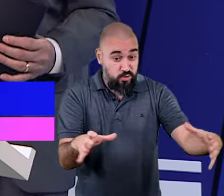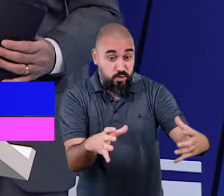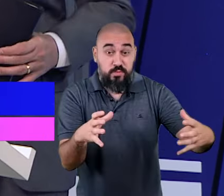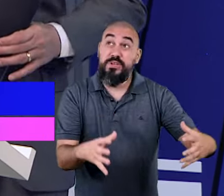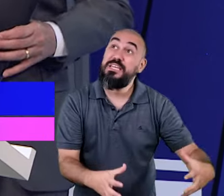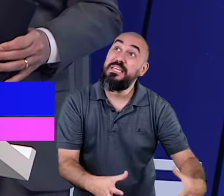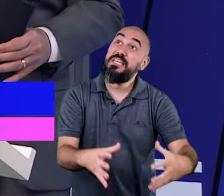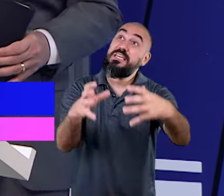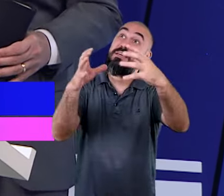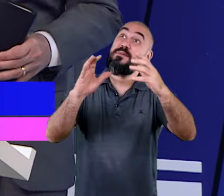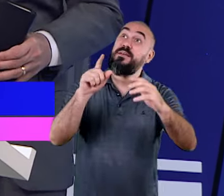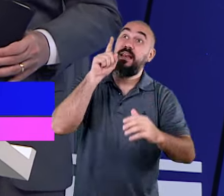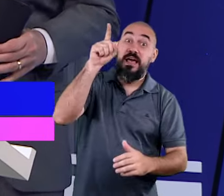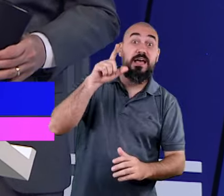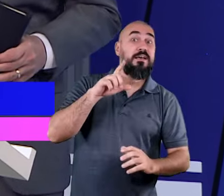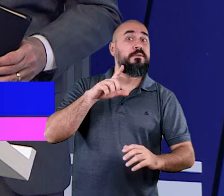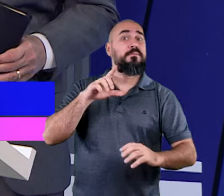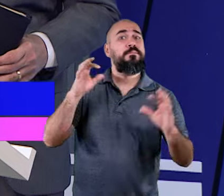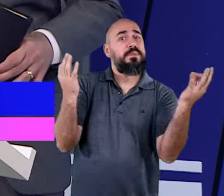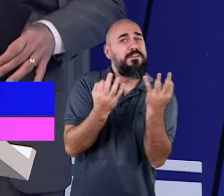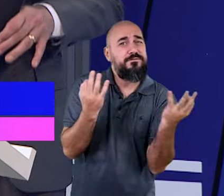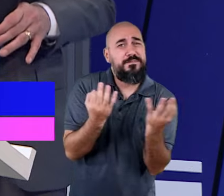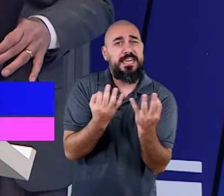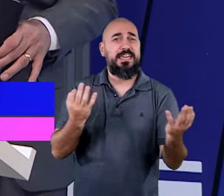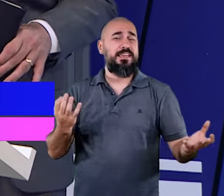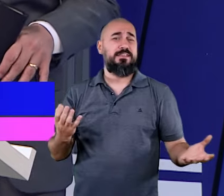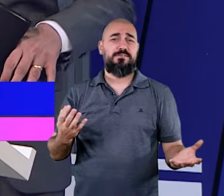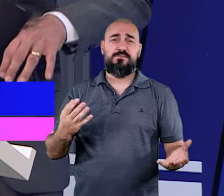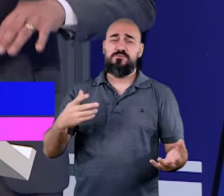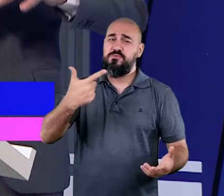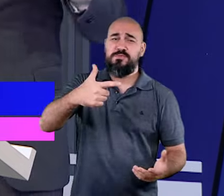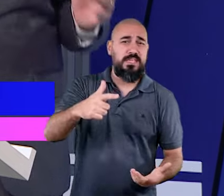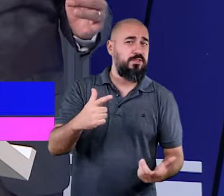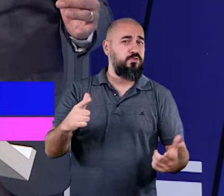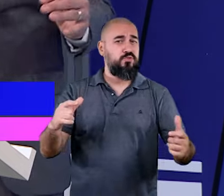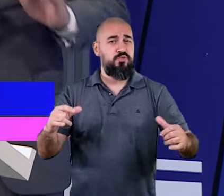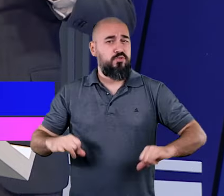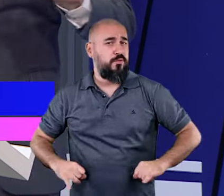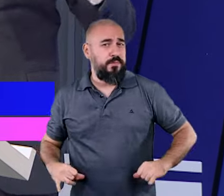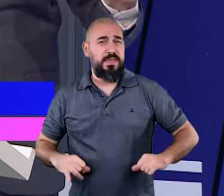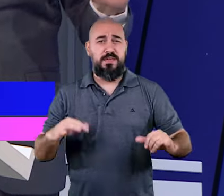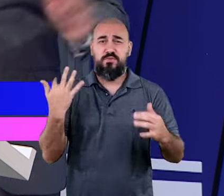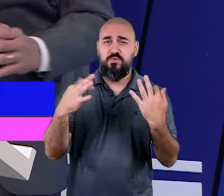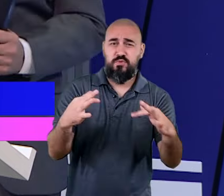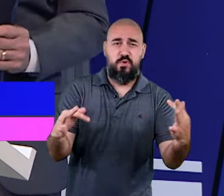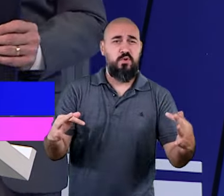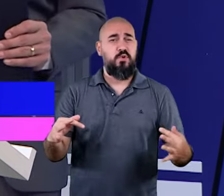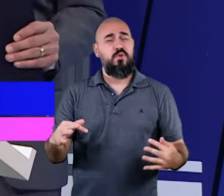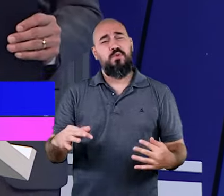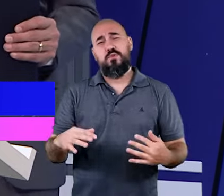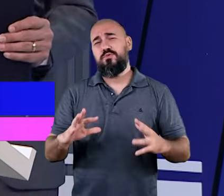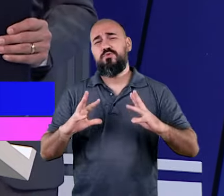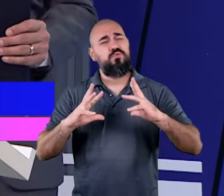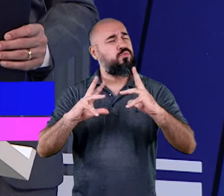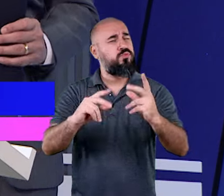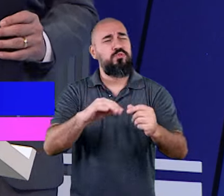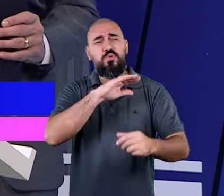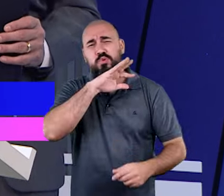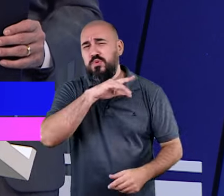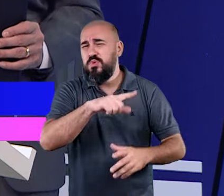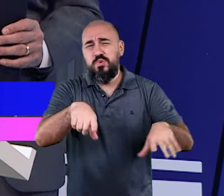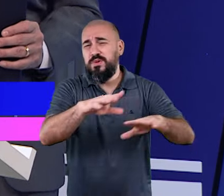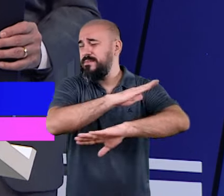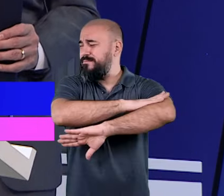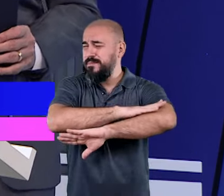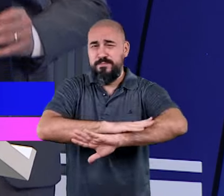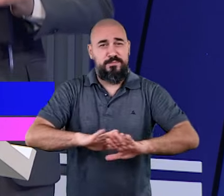dor, tragédias, cemitérios, câncer, despedidas, outras coisas mais tão ruins que estão